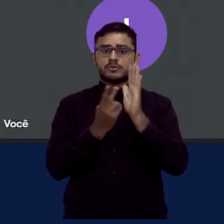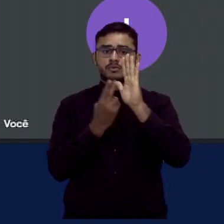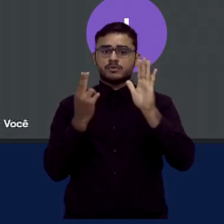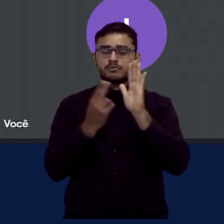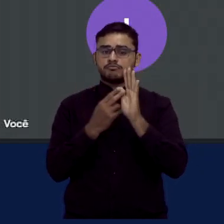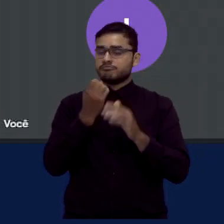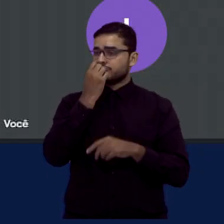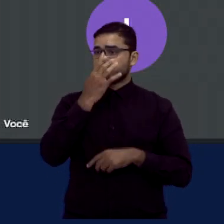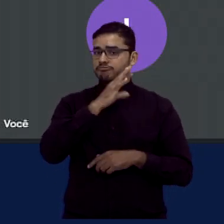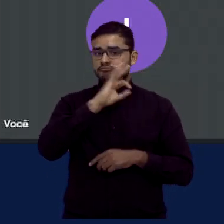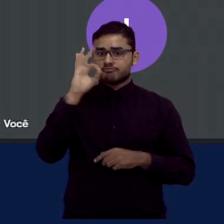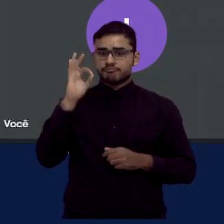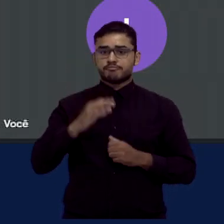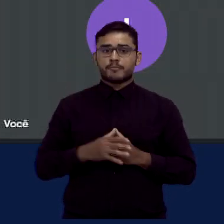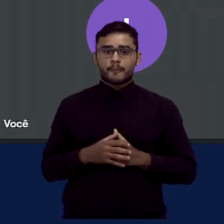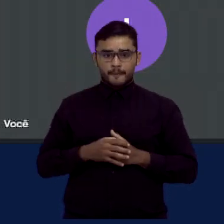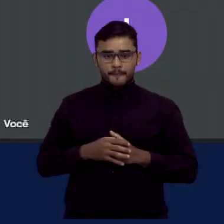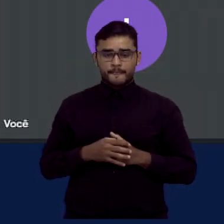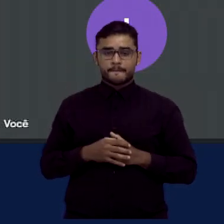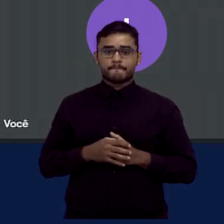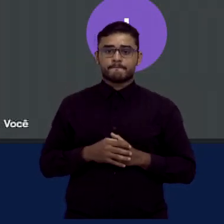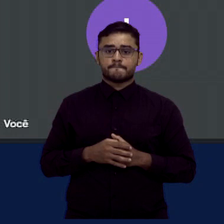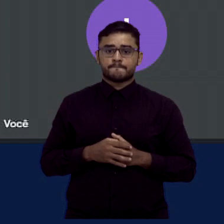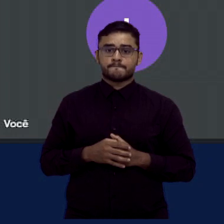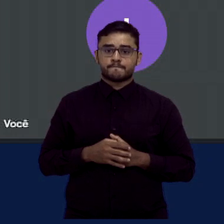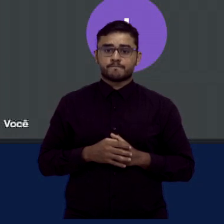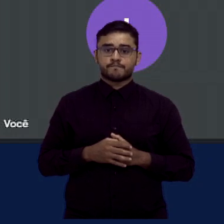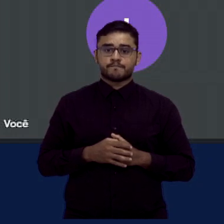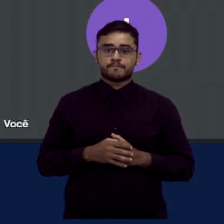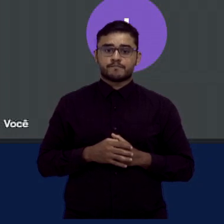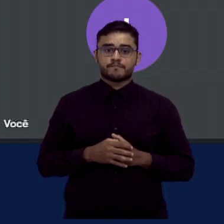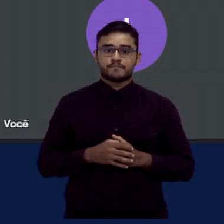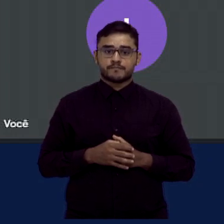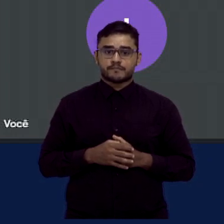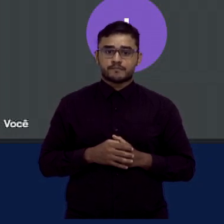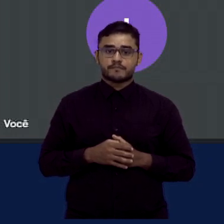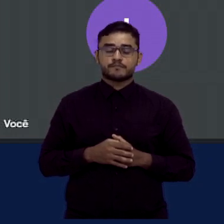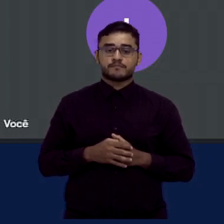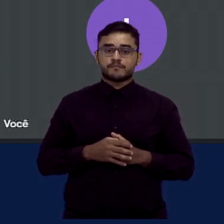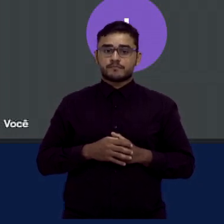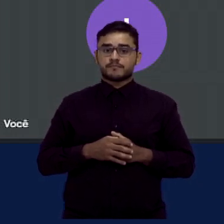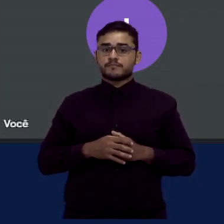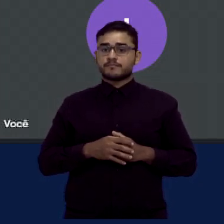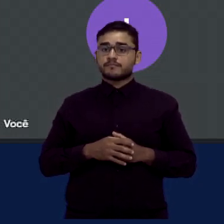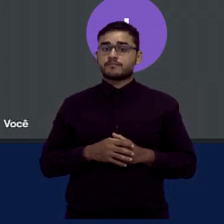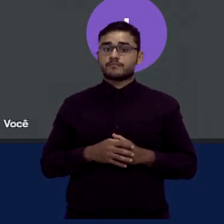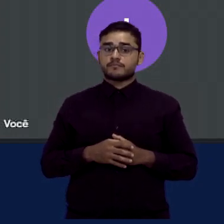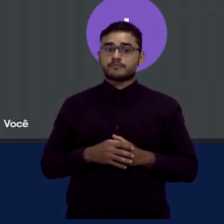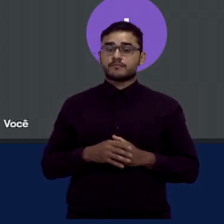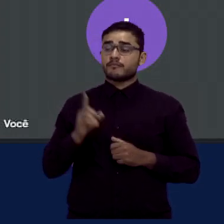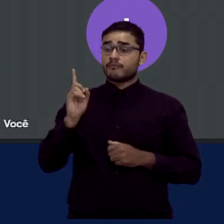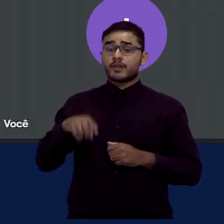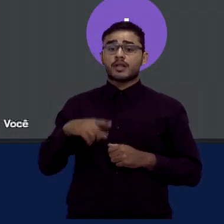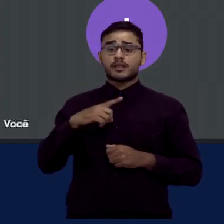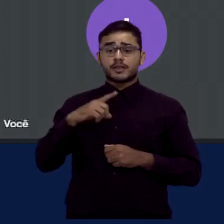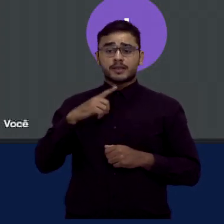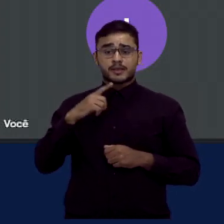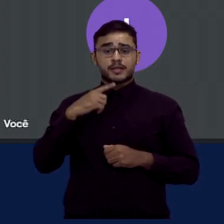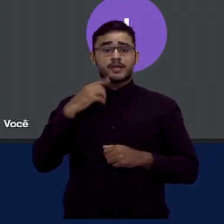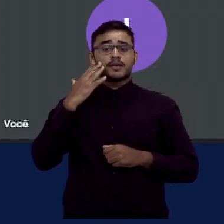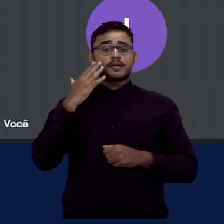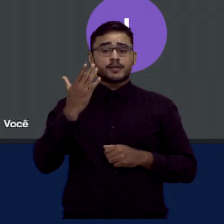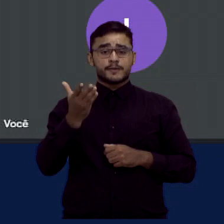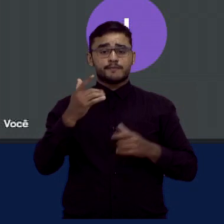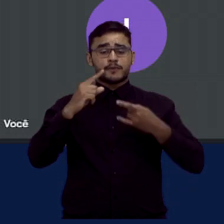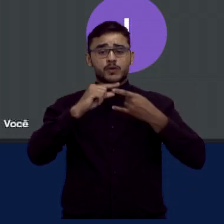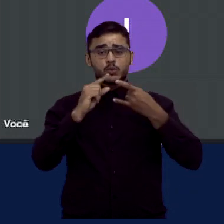pena. Falando em Érico Assis, vale muito a pena acompanhar o podcast Nota dos Tradutores, sim, comandado pelo Érico Assis, Carlos Rutz e Mário